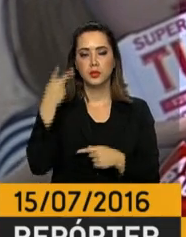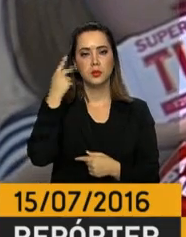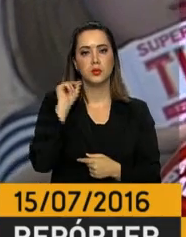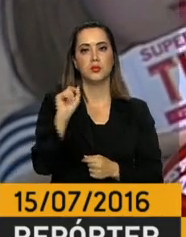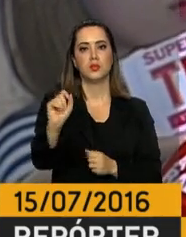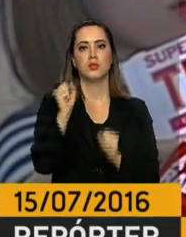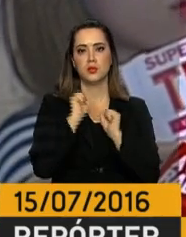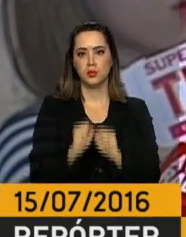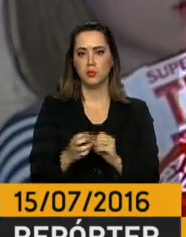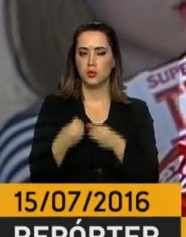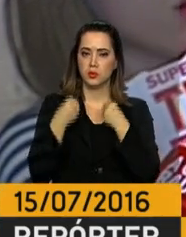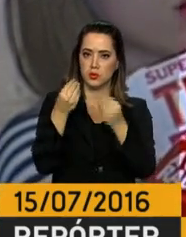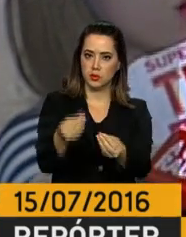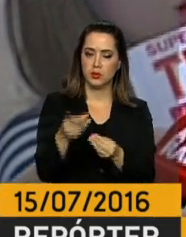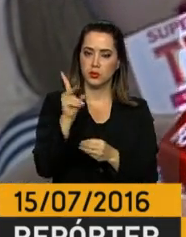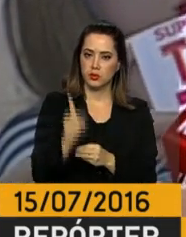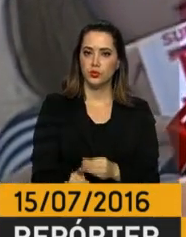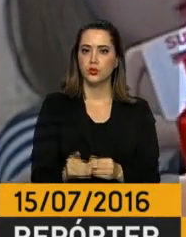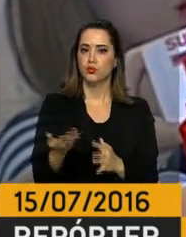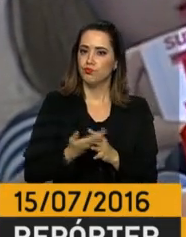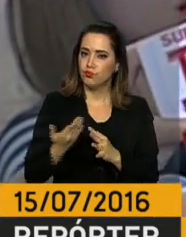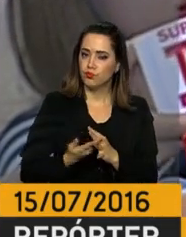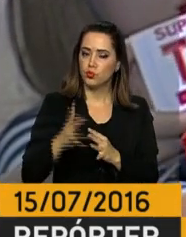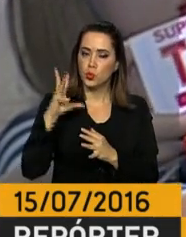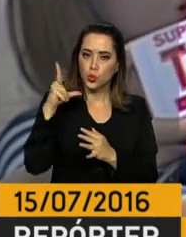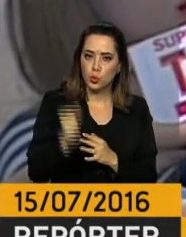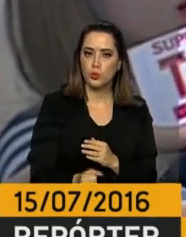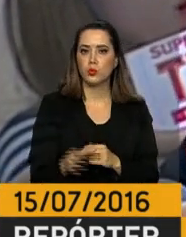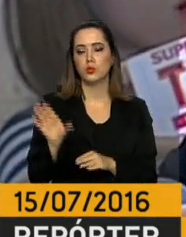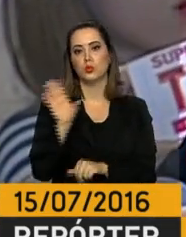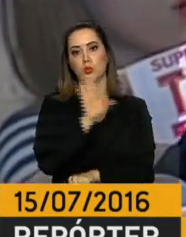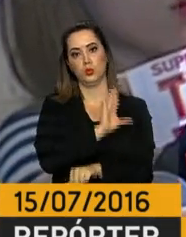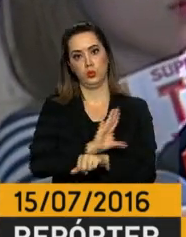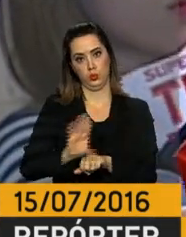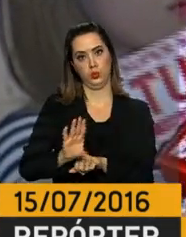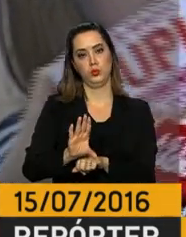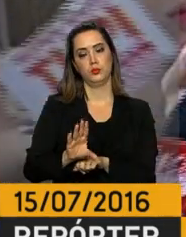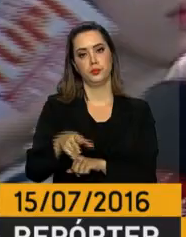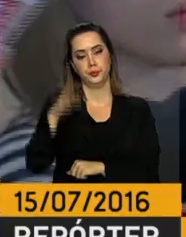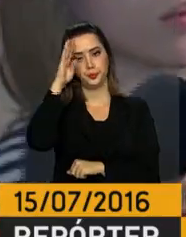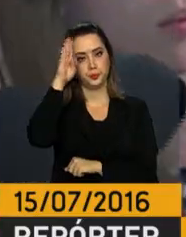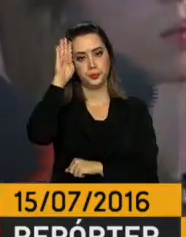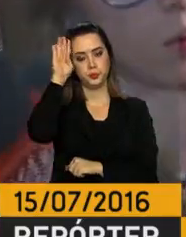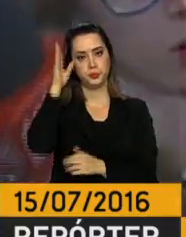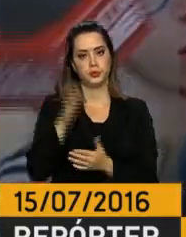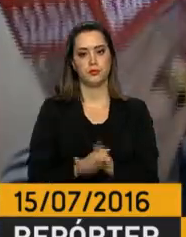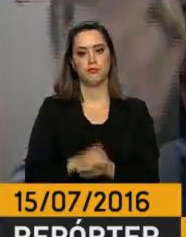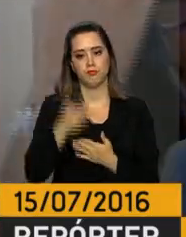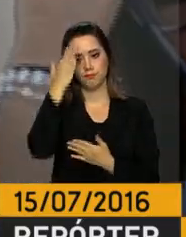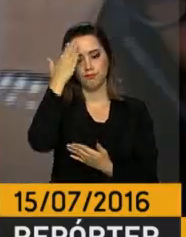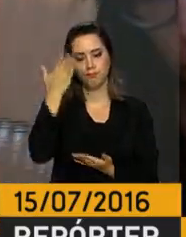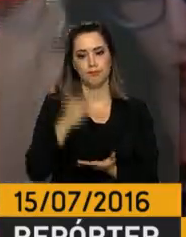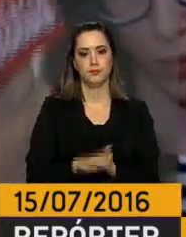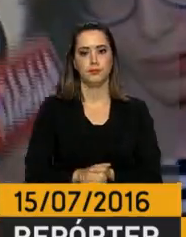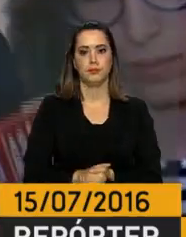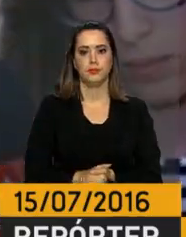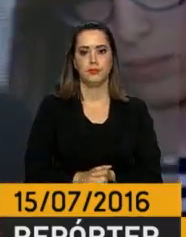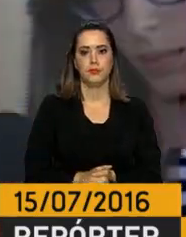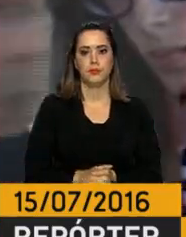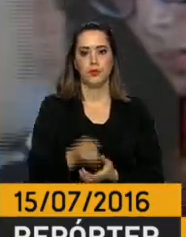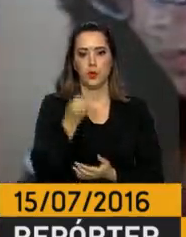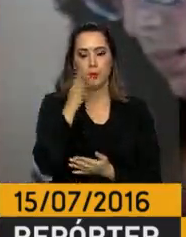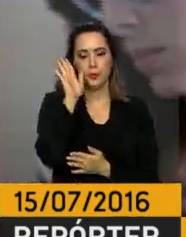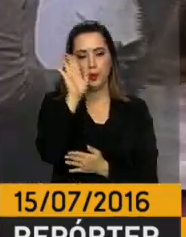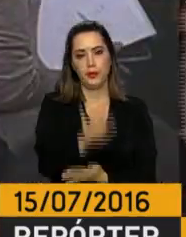garantir o financiamento durante todo o curso universitário. Obrigado. Boa tarde,